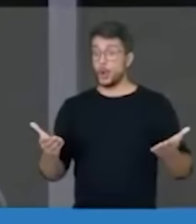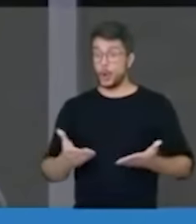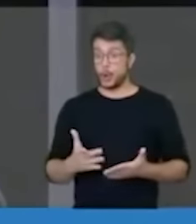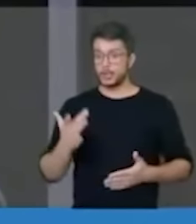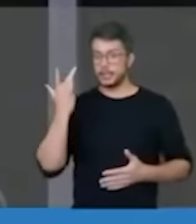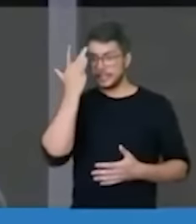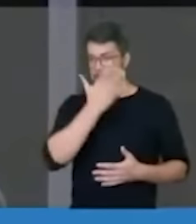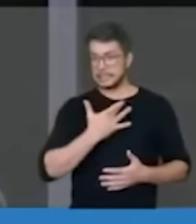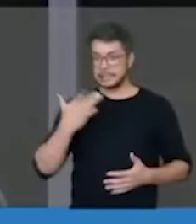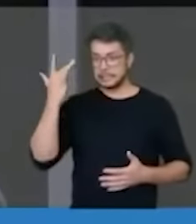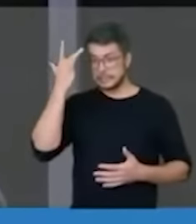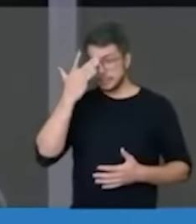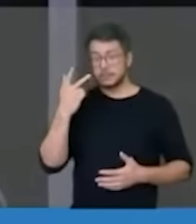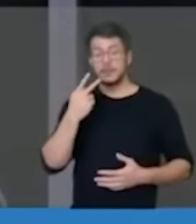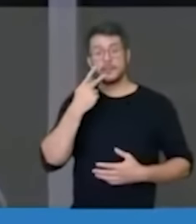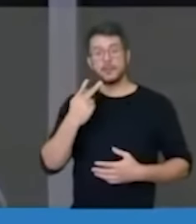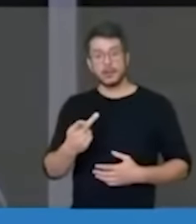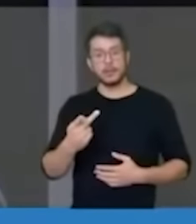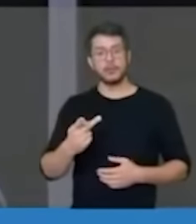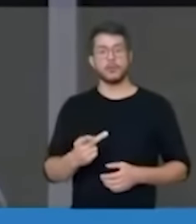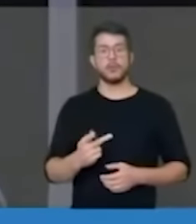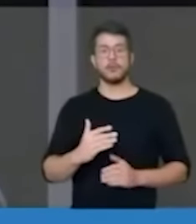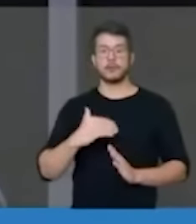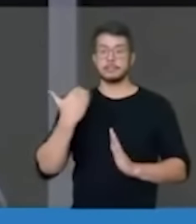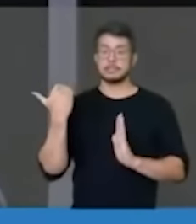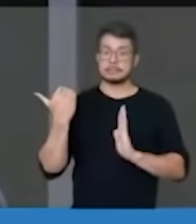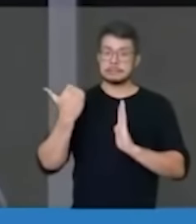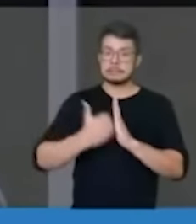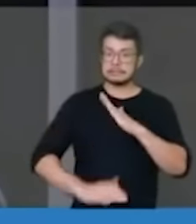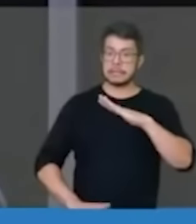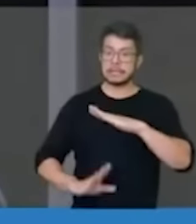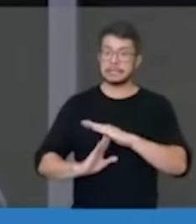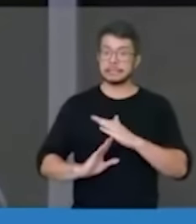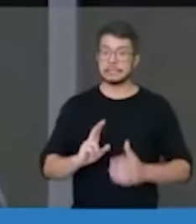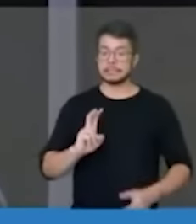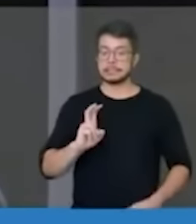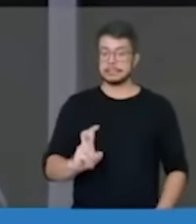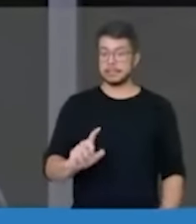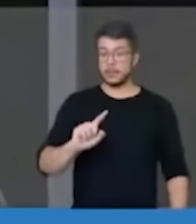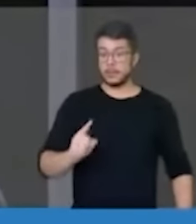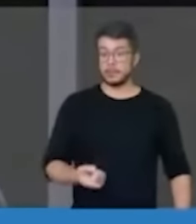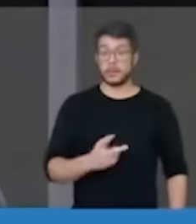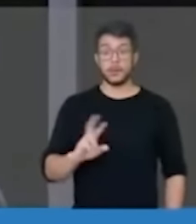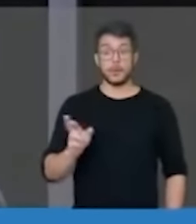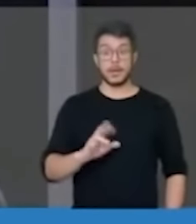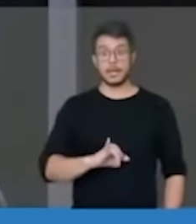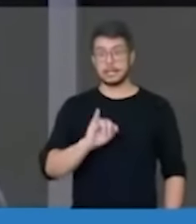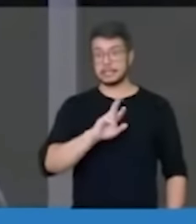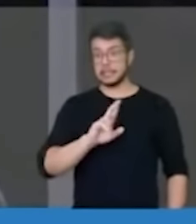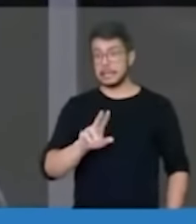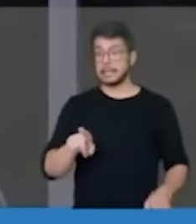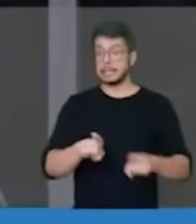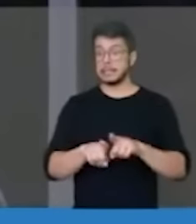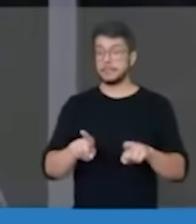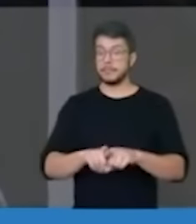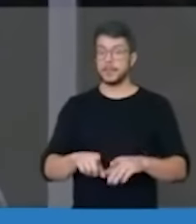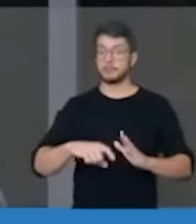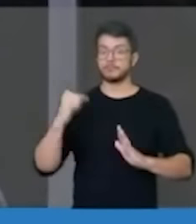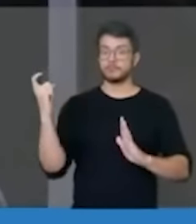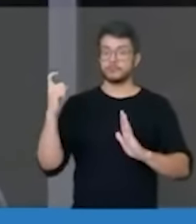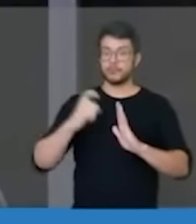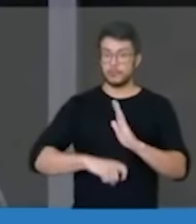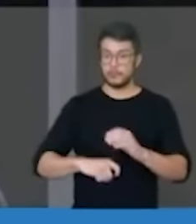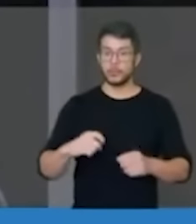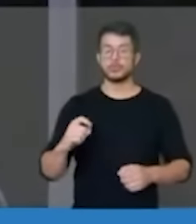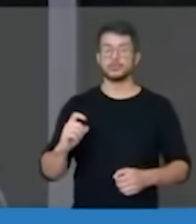Haddad hoje vai anunciar isenção até R$5.000 do imposto de renda e taxação das grandes fortunas. Agora eu quero ver